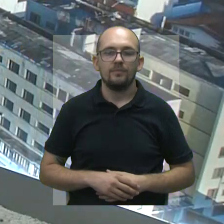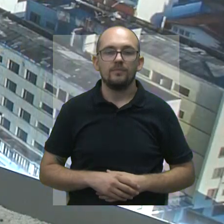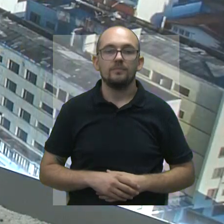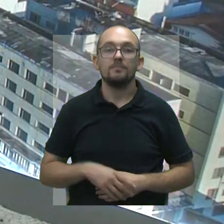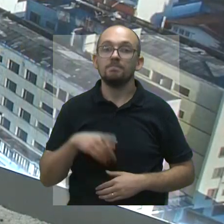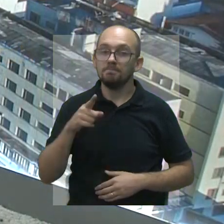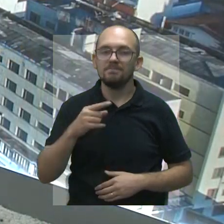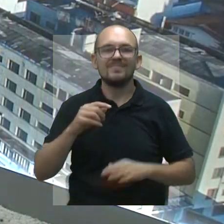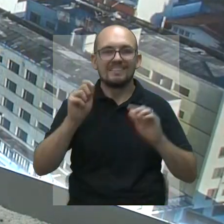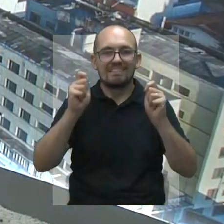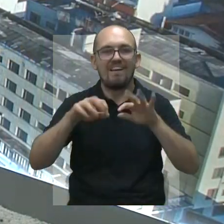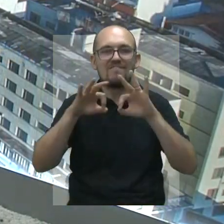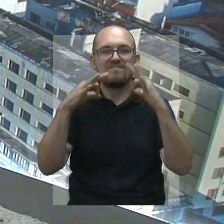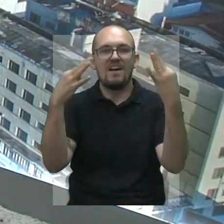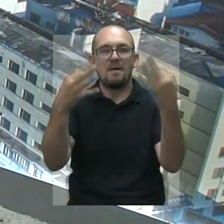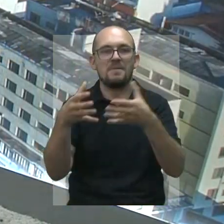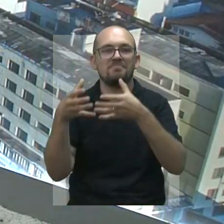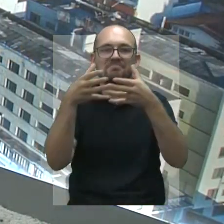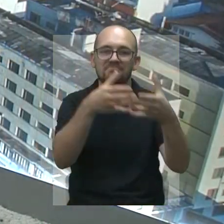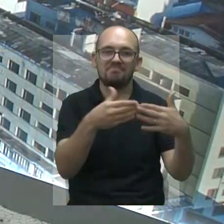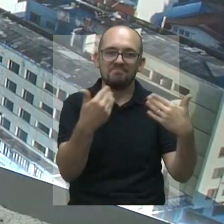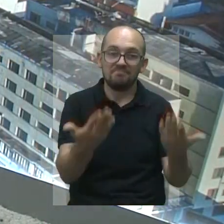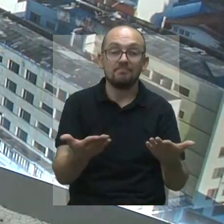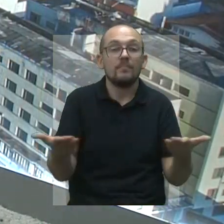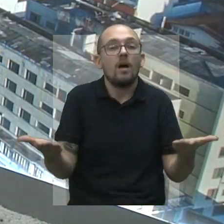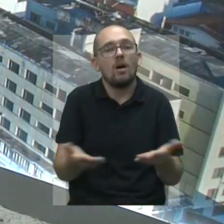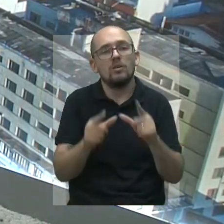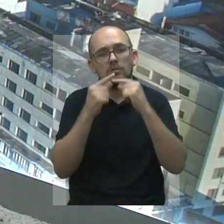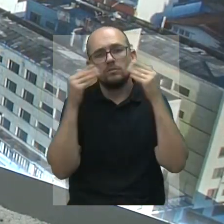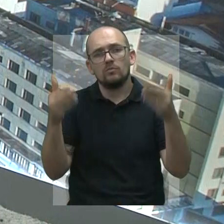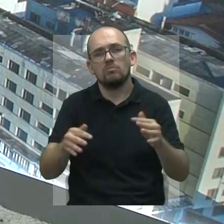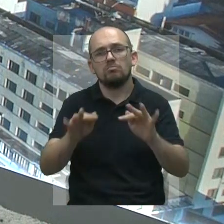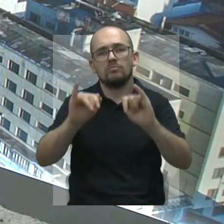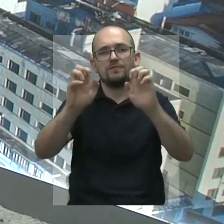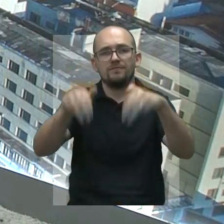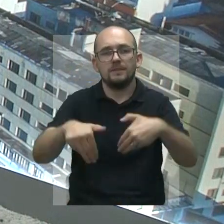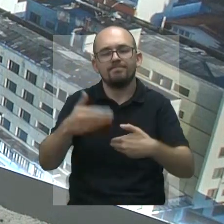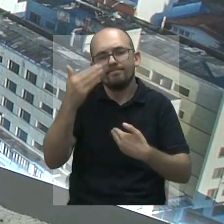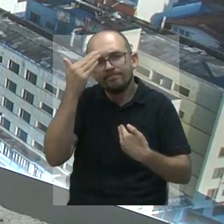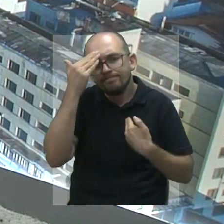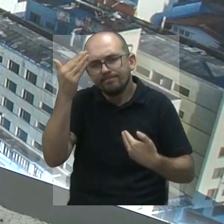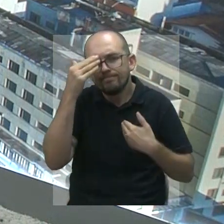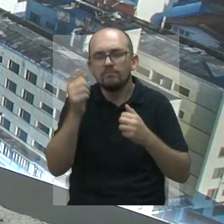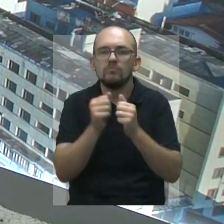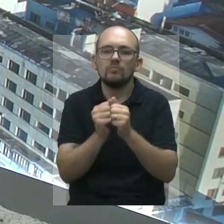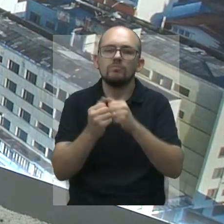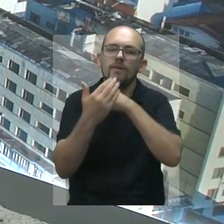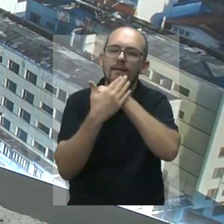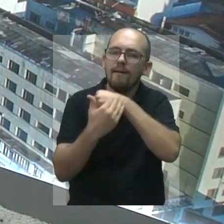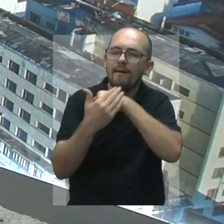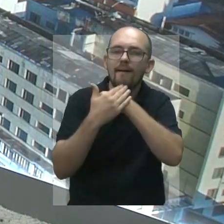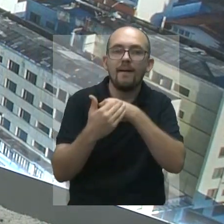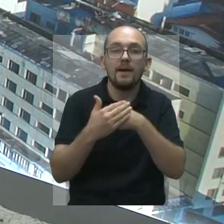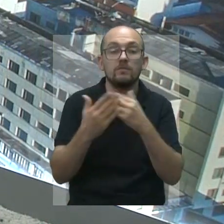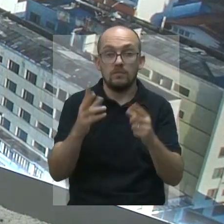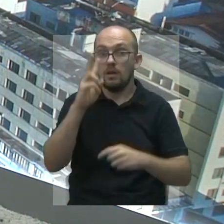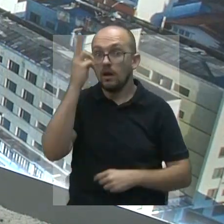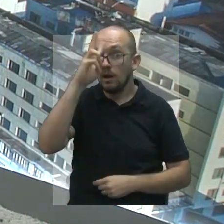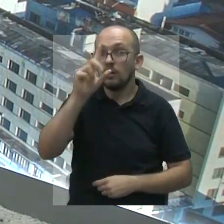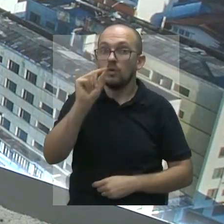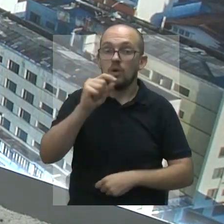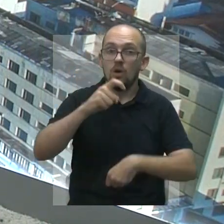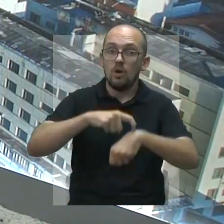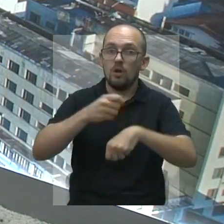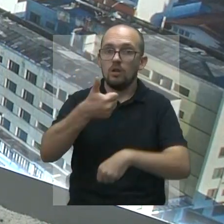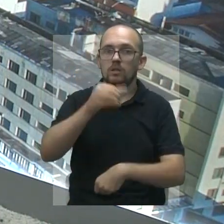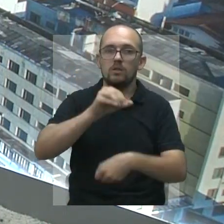Ação para a família inteira, hein? O João em Foco vai ficando por aqui. Mais uma vez eu agradeço a sua companhia, o carinho da sua audiência. Lembrando que hoje às